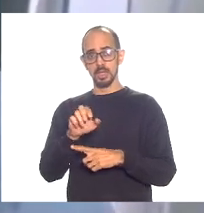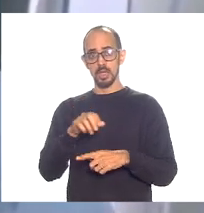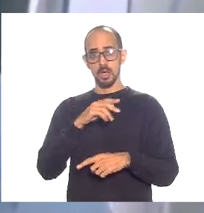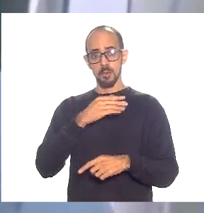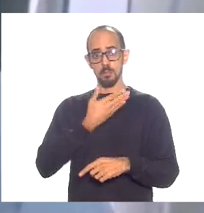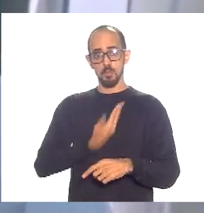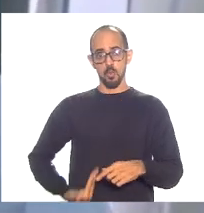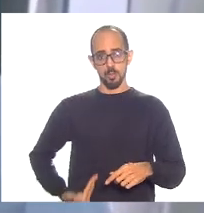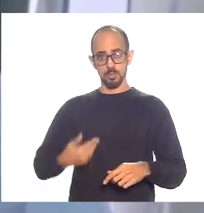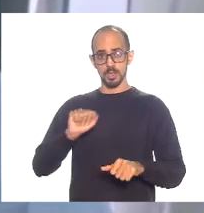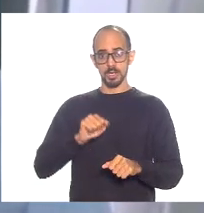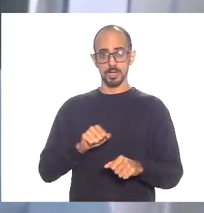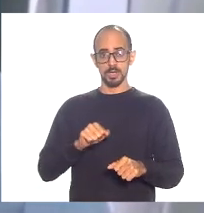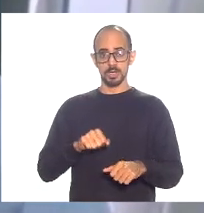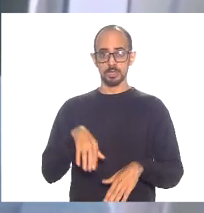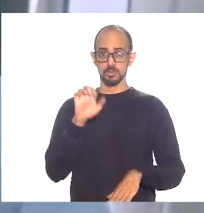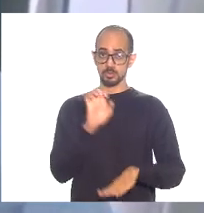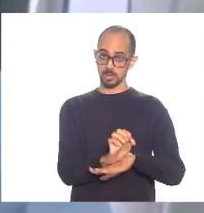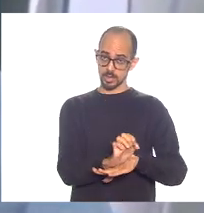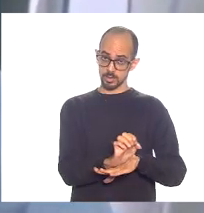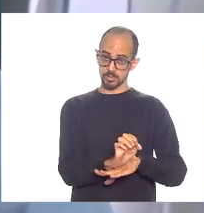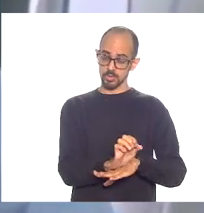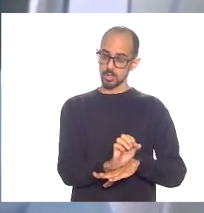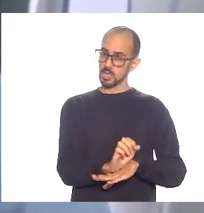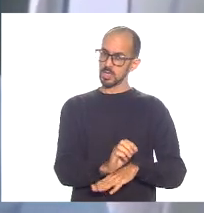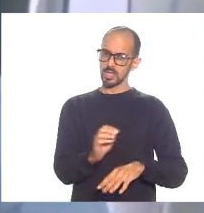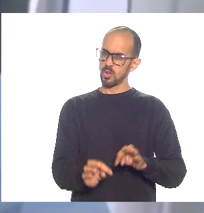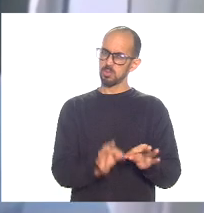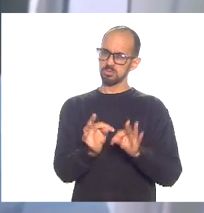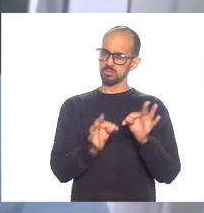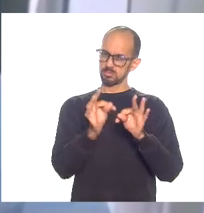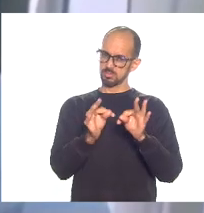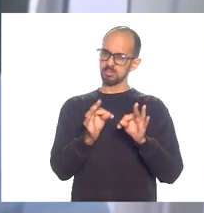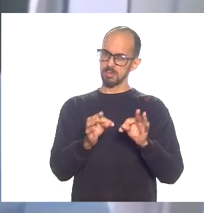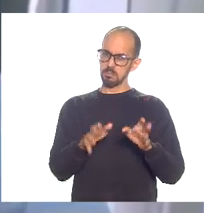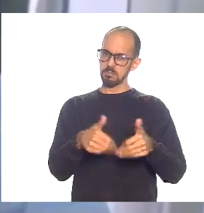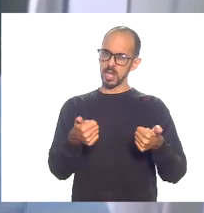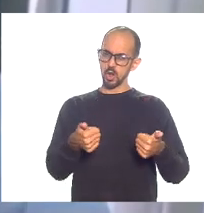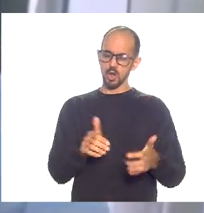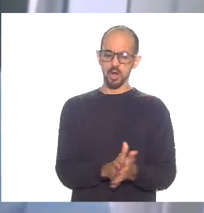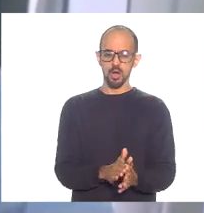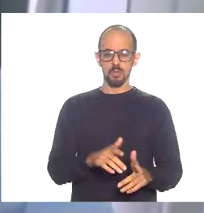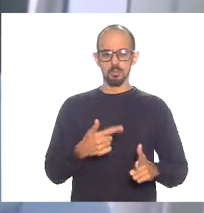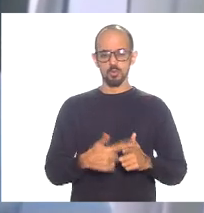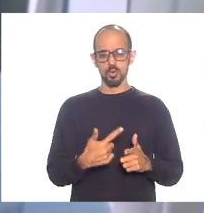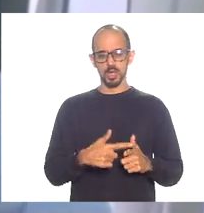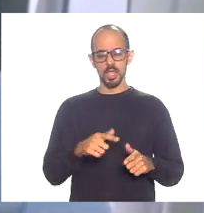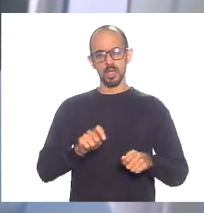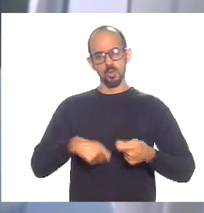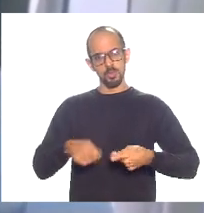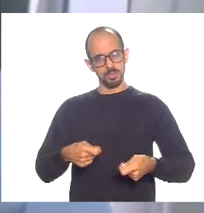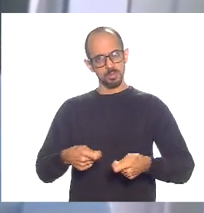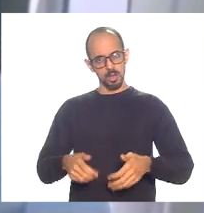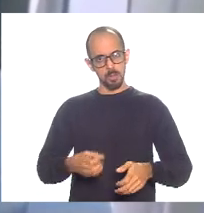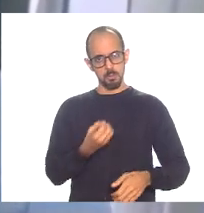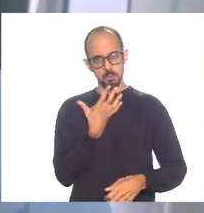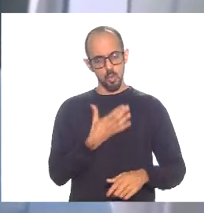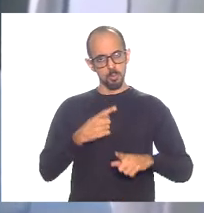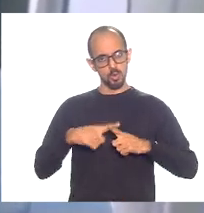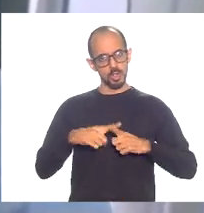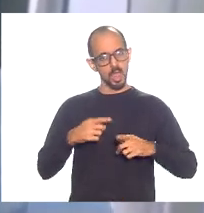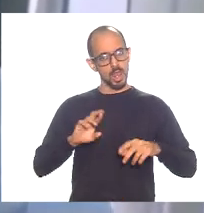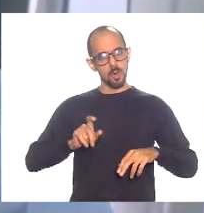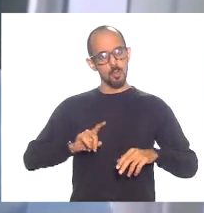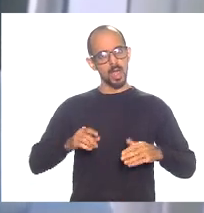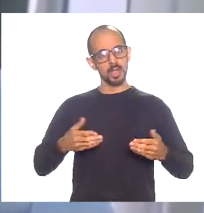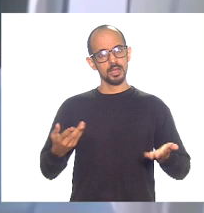indivisível e cada vez mais modernizada e mais eficiente. Porque defender a SEDAI pública, estatal, indivisível, não quer dizer que é defendê-la do jeito que ela funciona